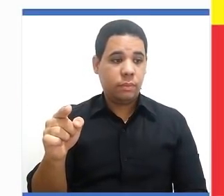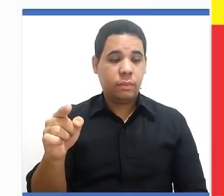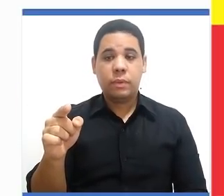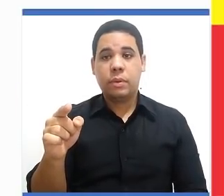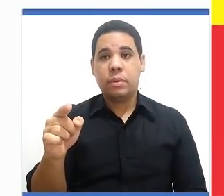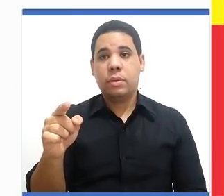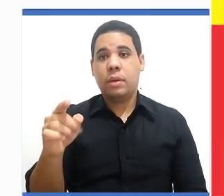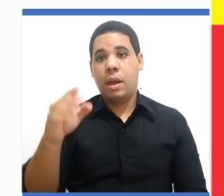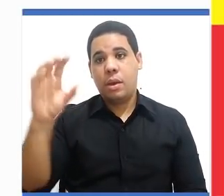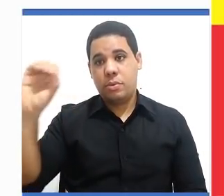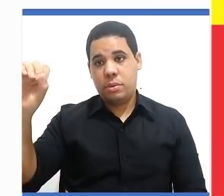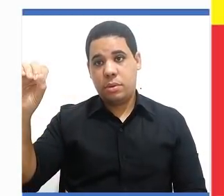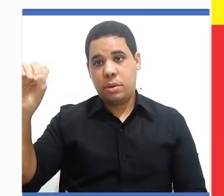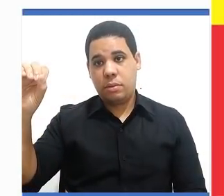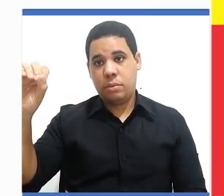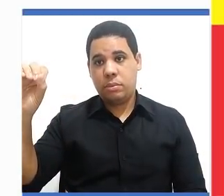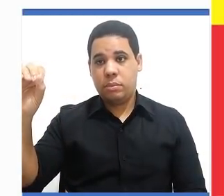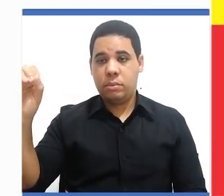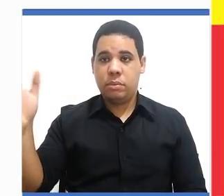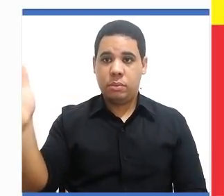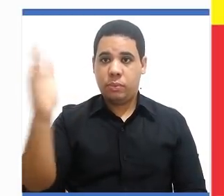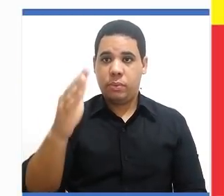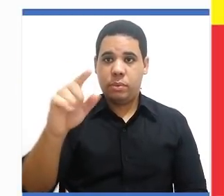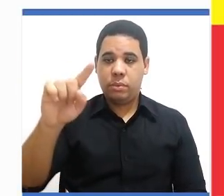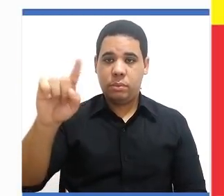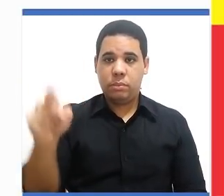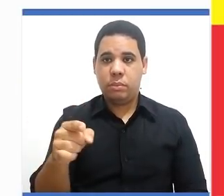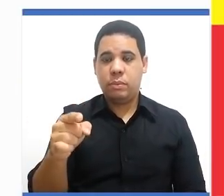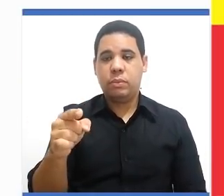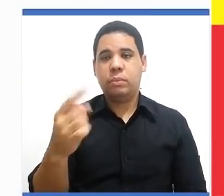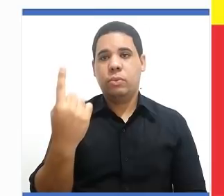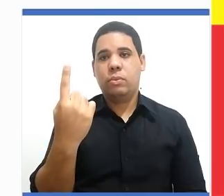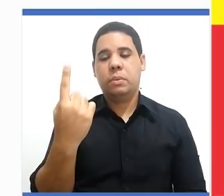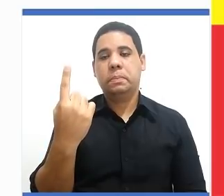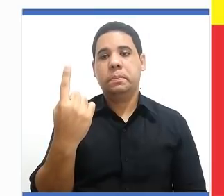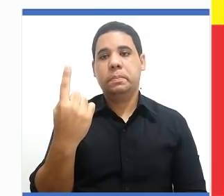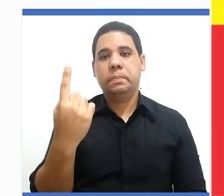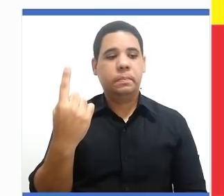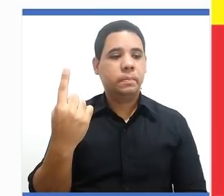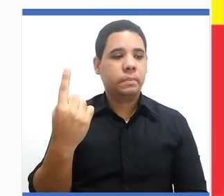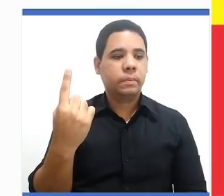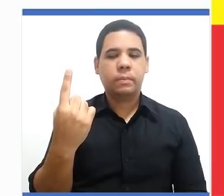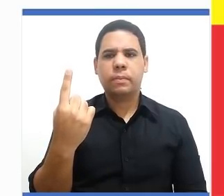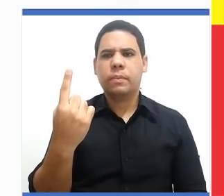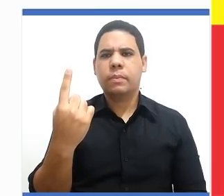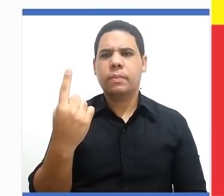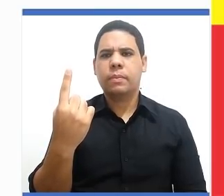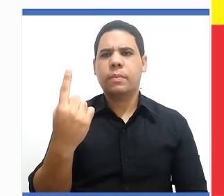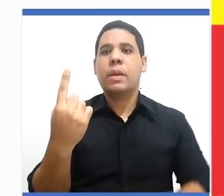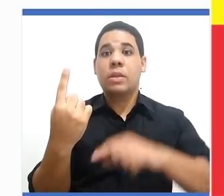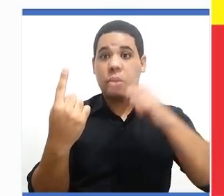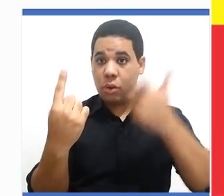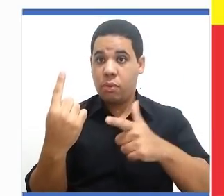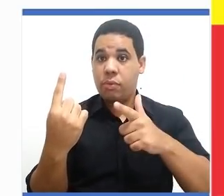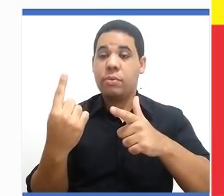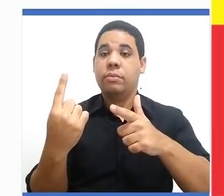do lado direito do zero para entre o 6 e o 0. Pulei uma casa. Vou pular mais